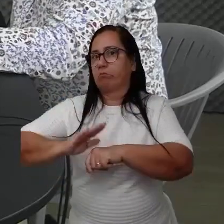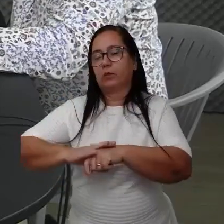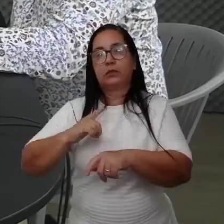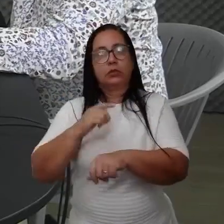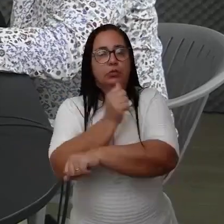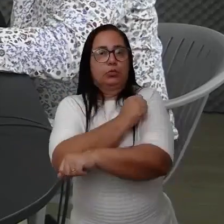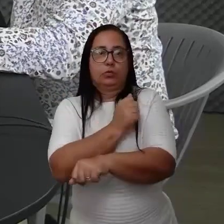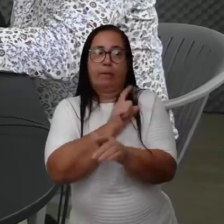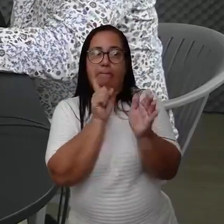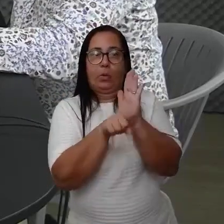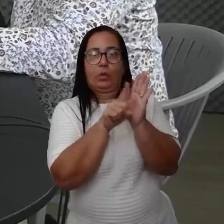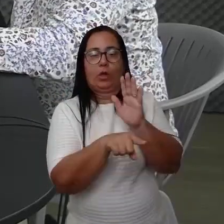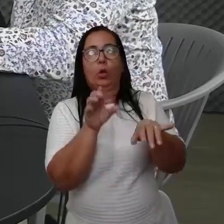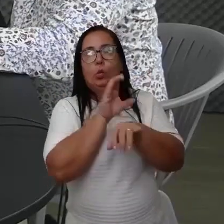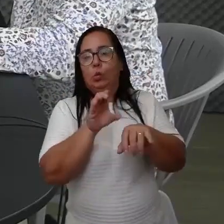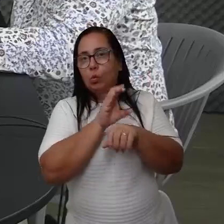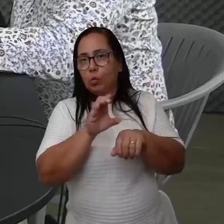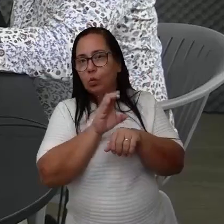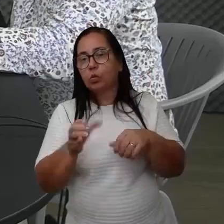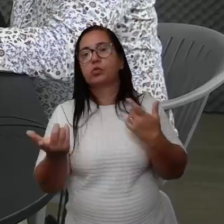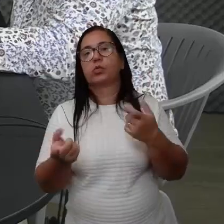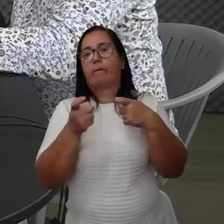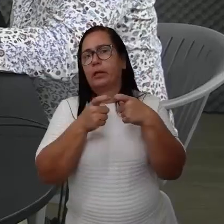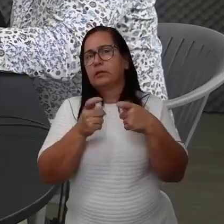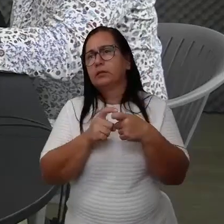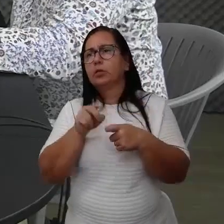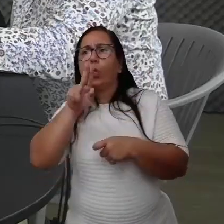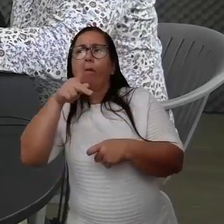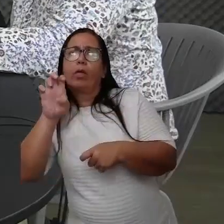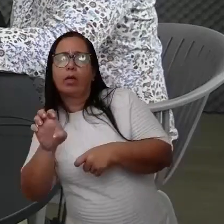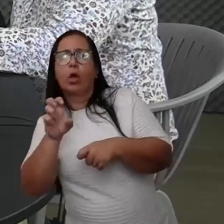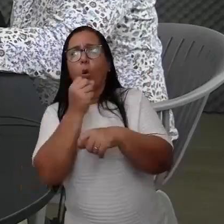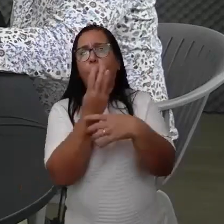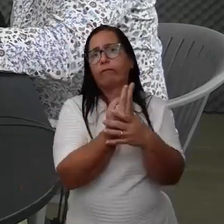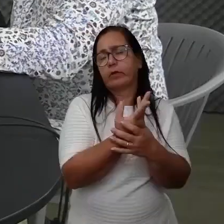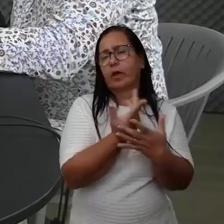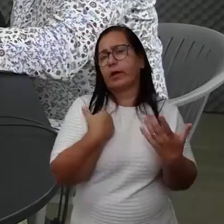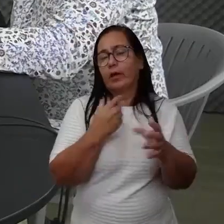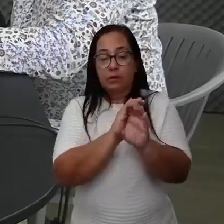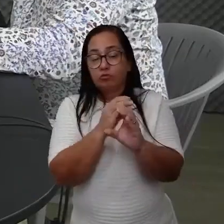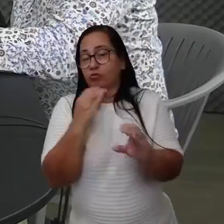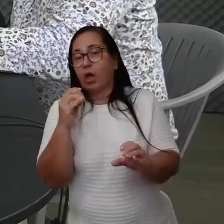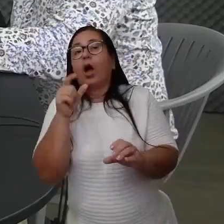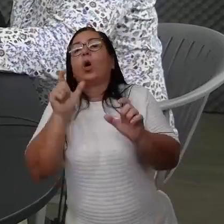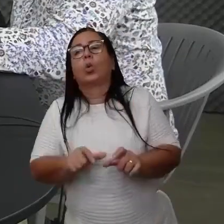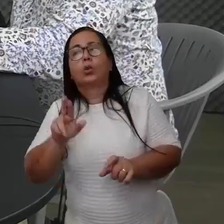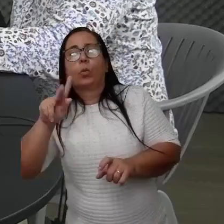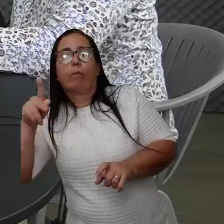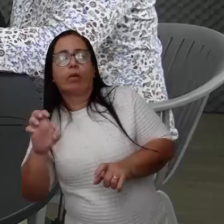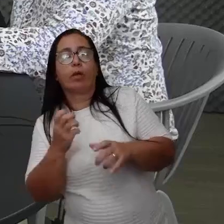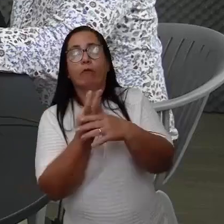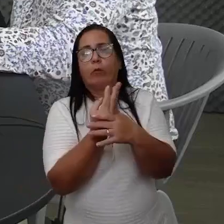vestibulando perguntando, eu curso medicina na UPE ou na UFPE? Eu curso engenharia na UPE ou na